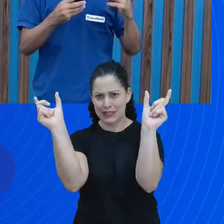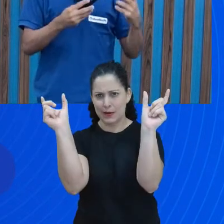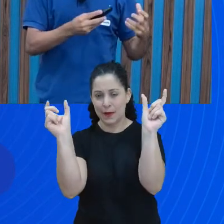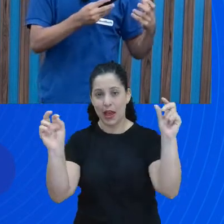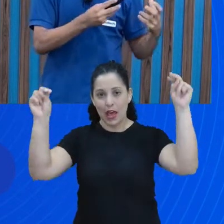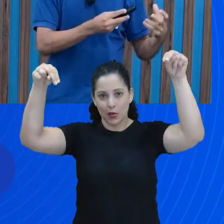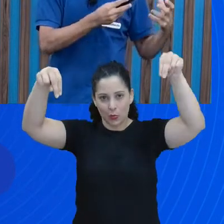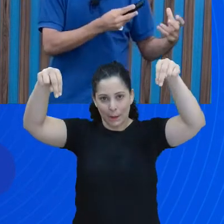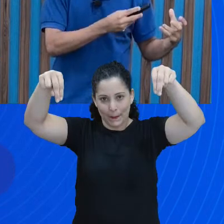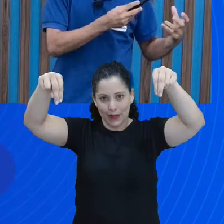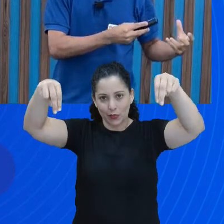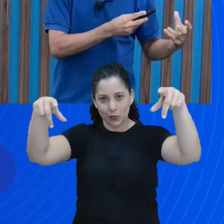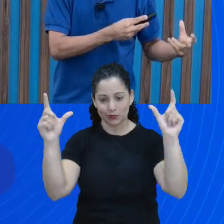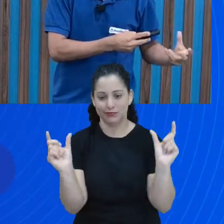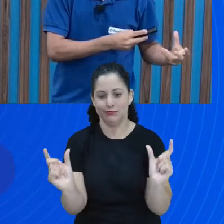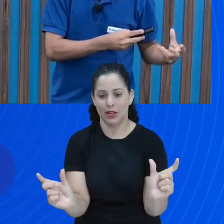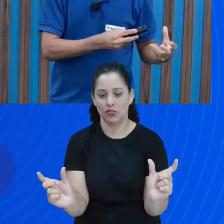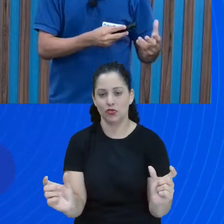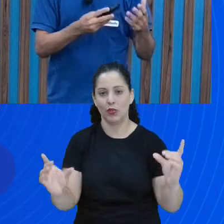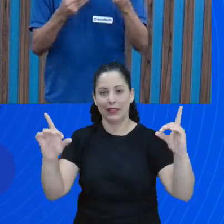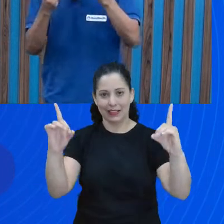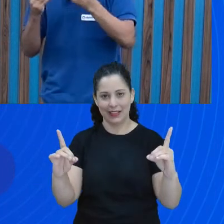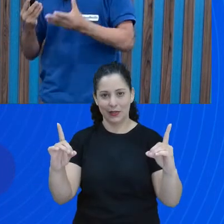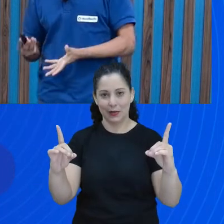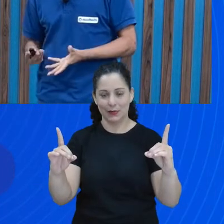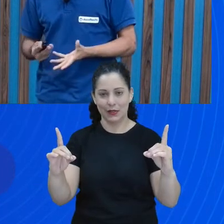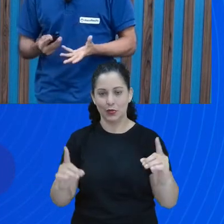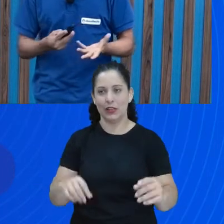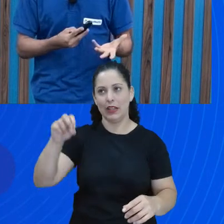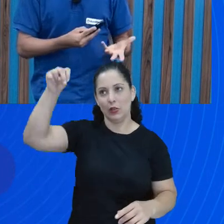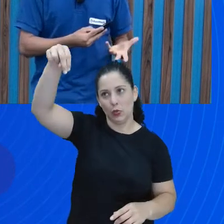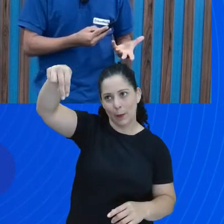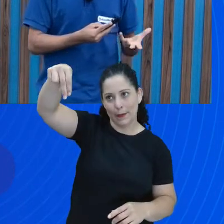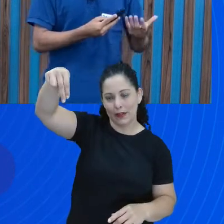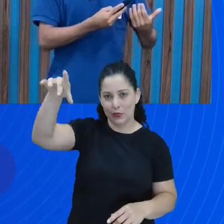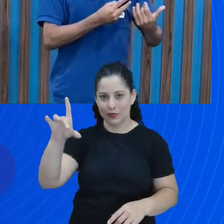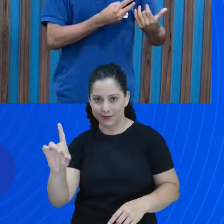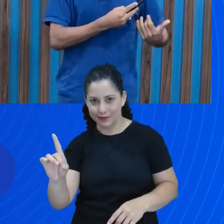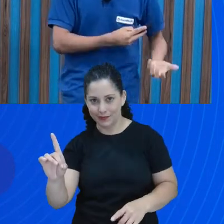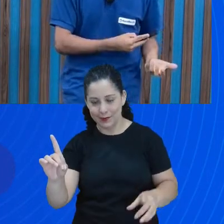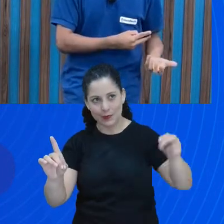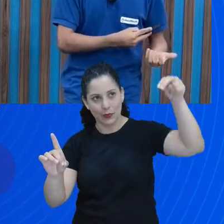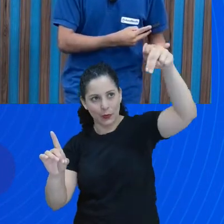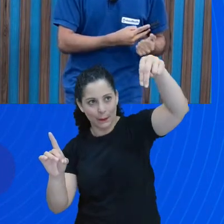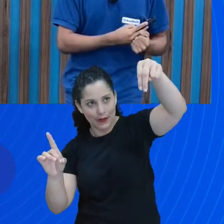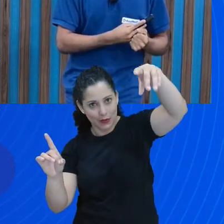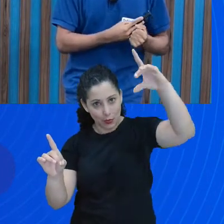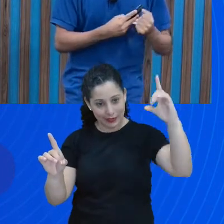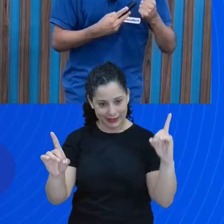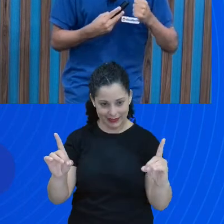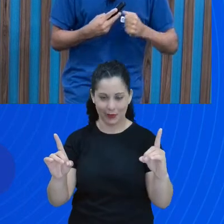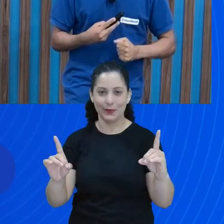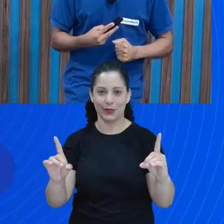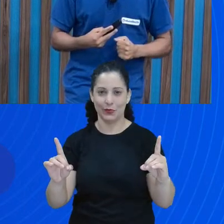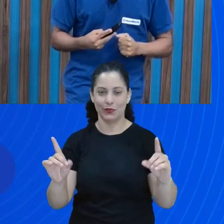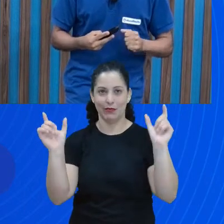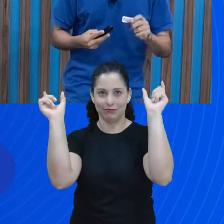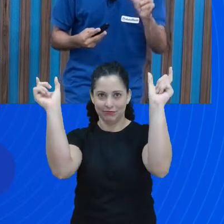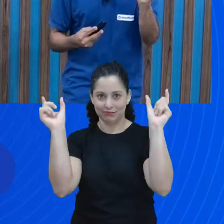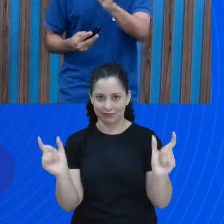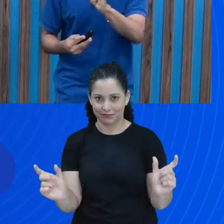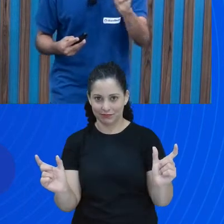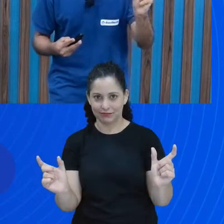de denominador. Então, tem o numerador, que é o de cima, e o denominador, que é o de baixo.